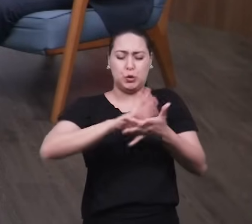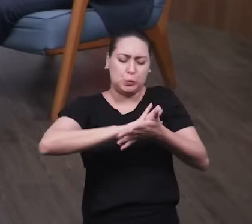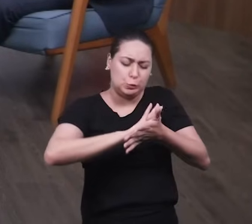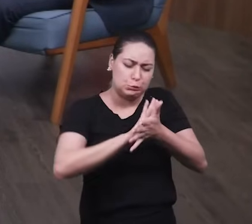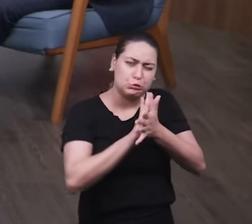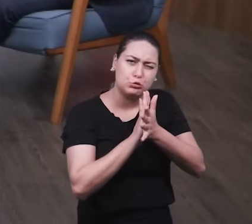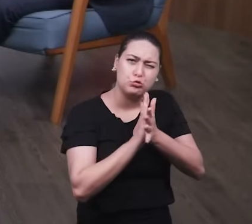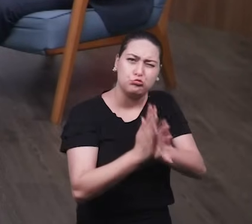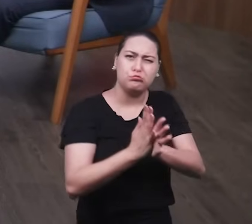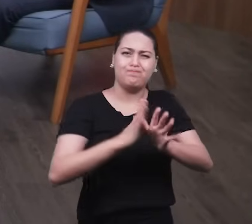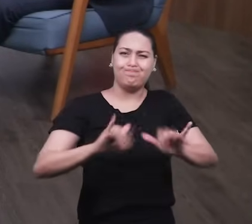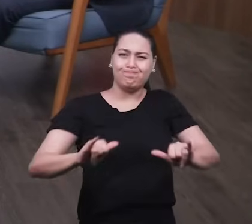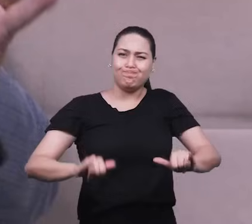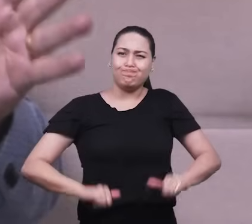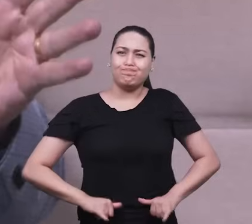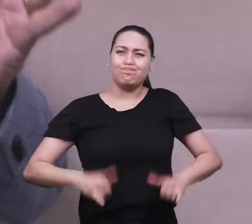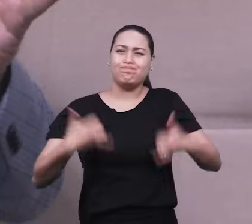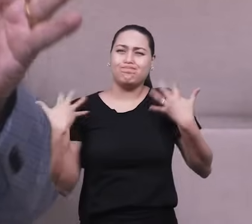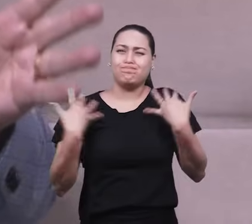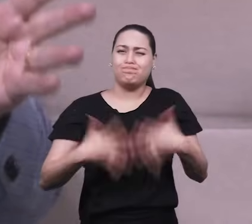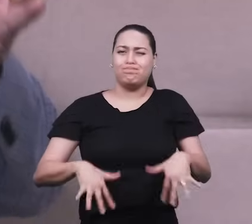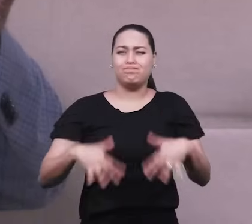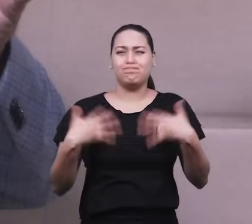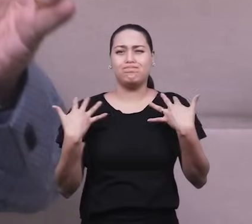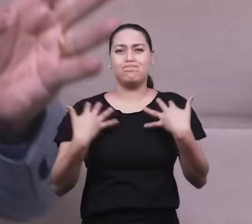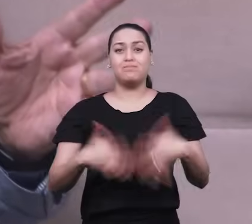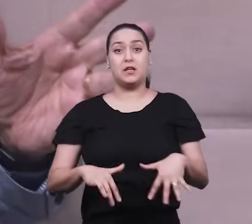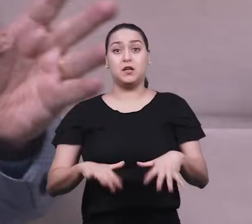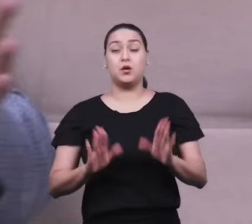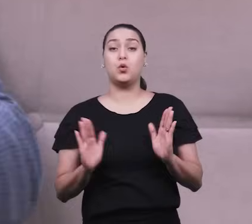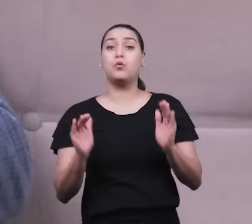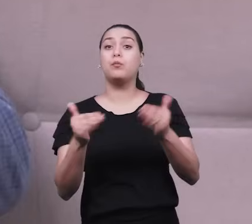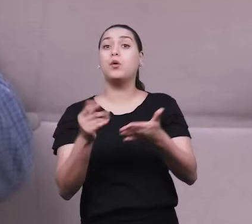esmagado. Tudo apontando exatamente para